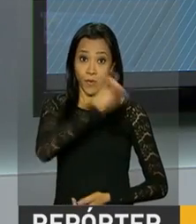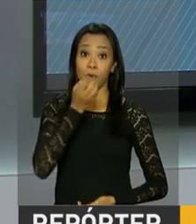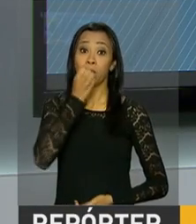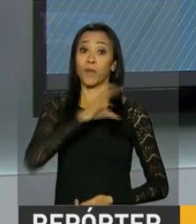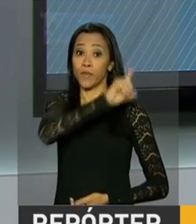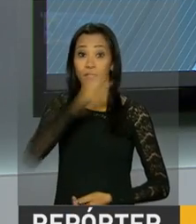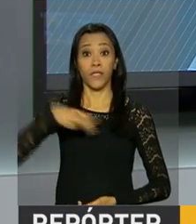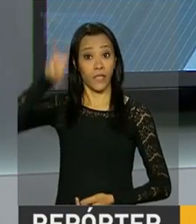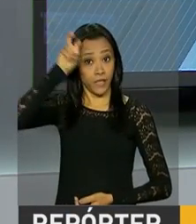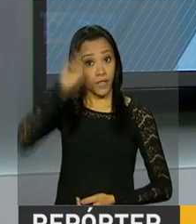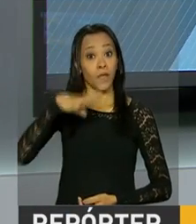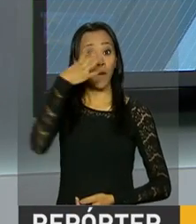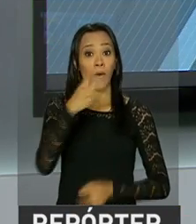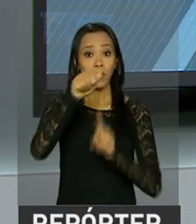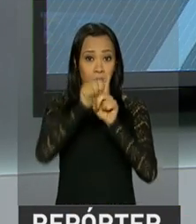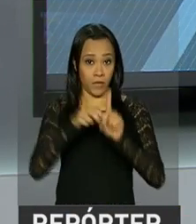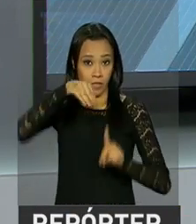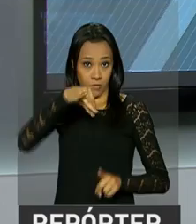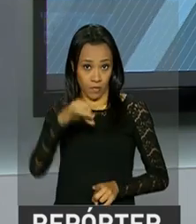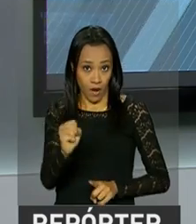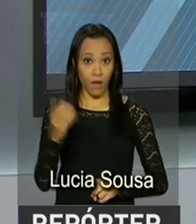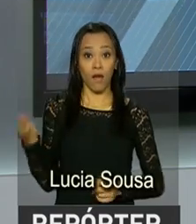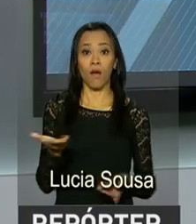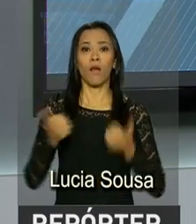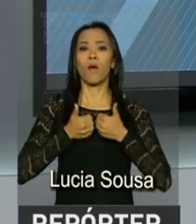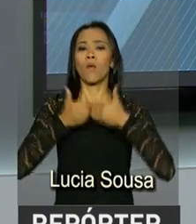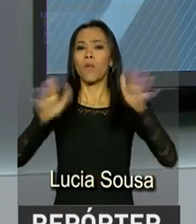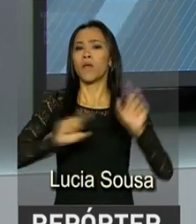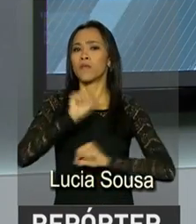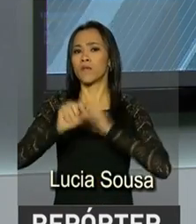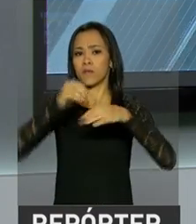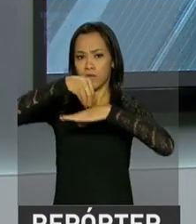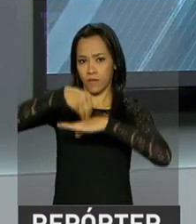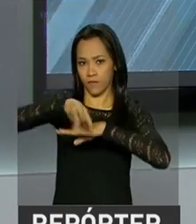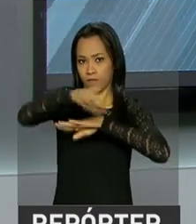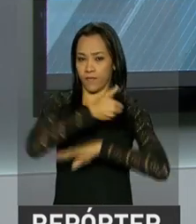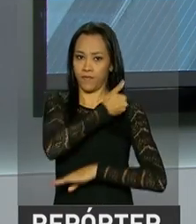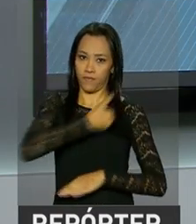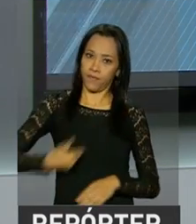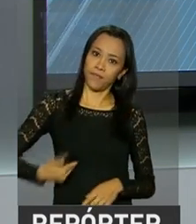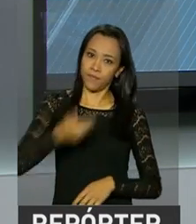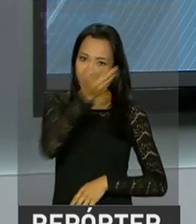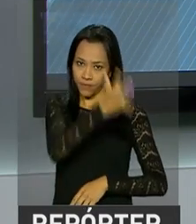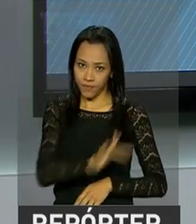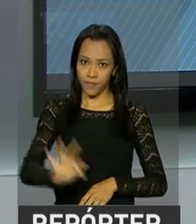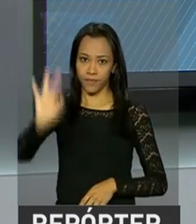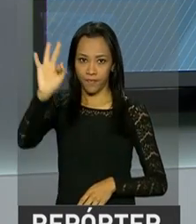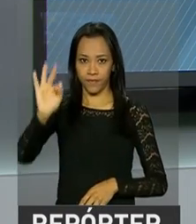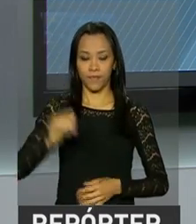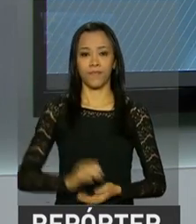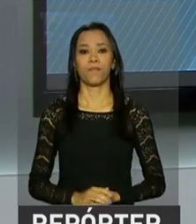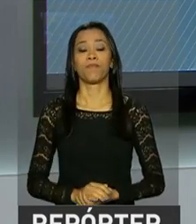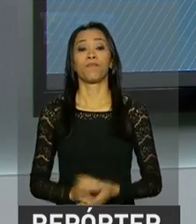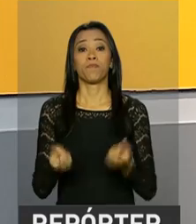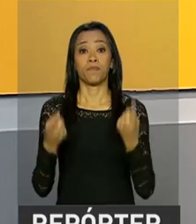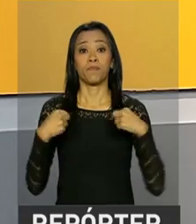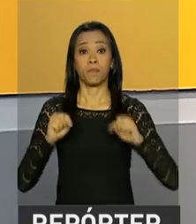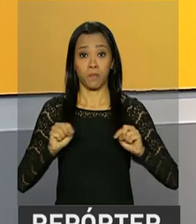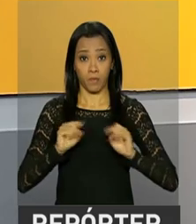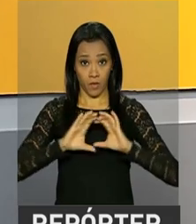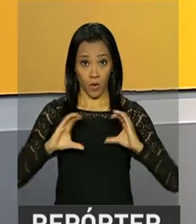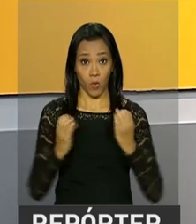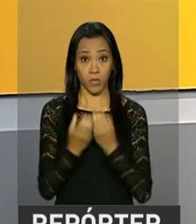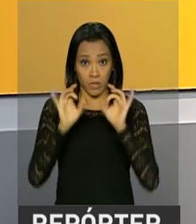Olá, bom dia. Quinta-feira, 4 de maio. O repórter NBR começa agora com as notícias do governo federal.